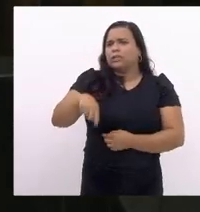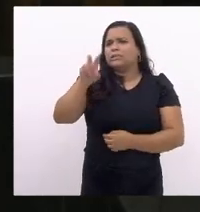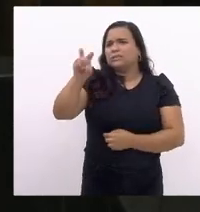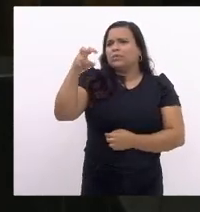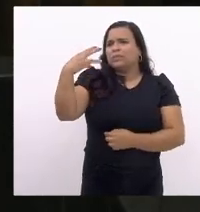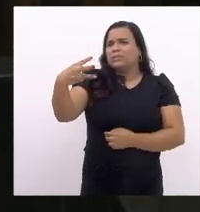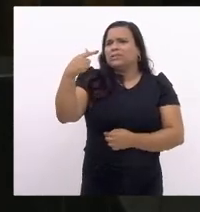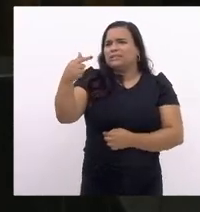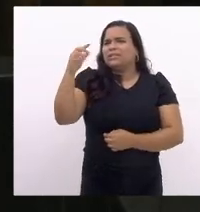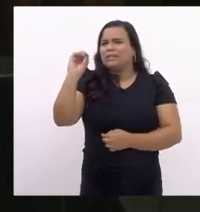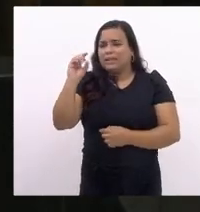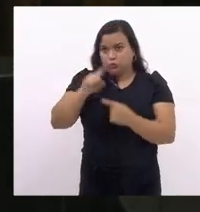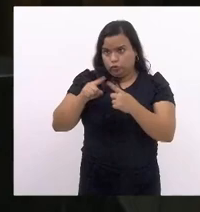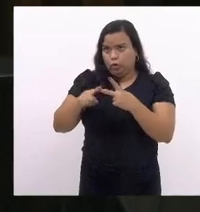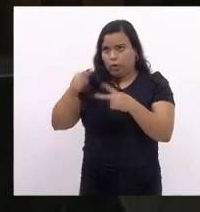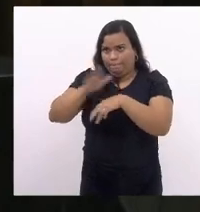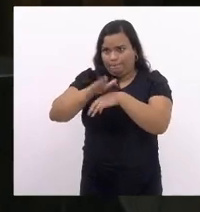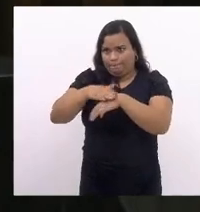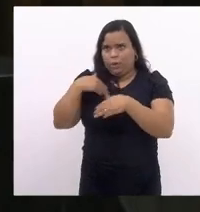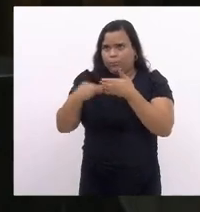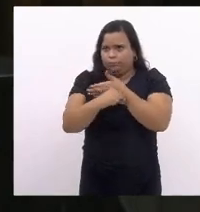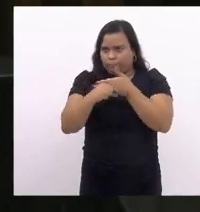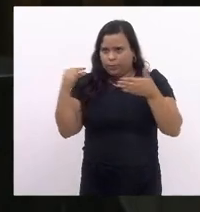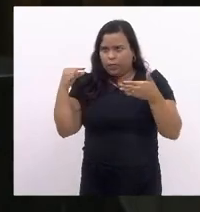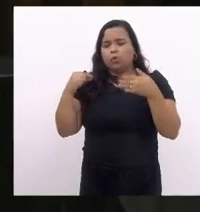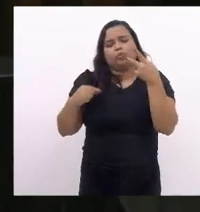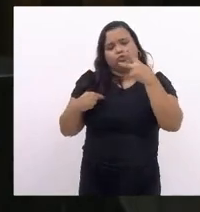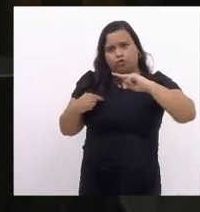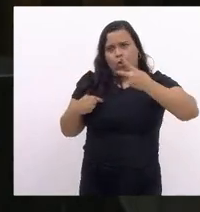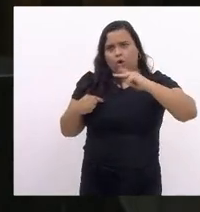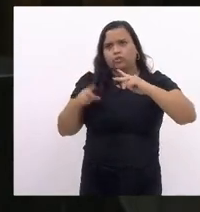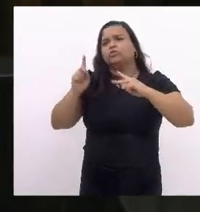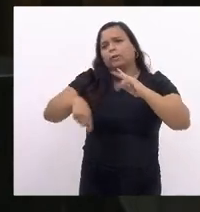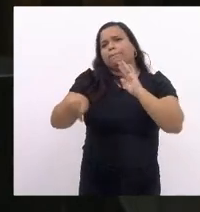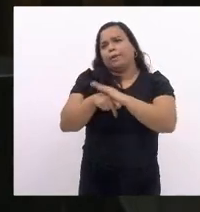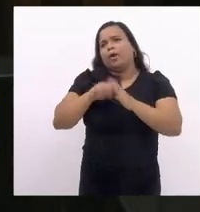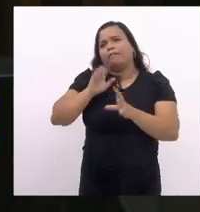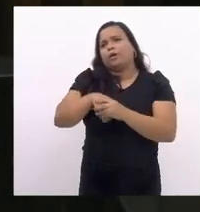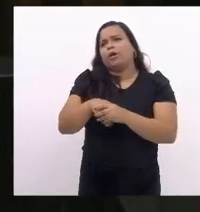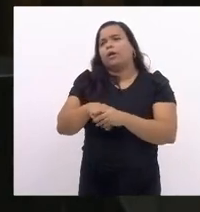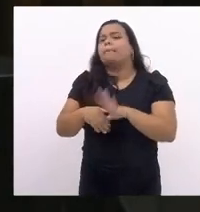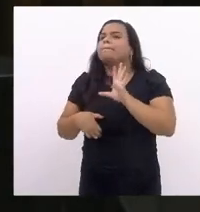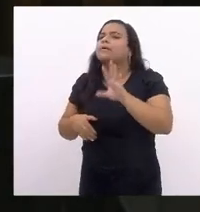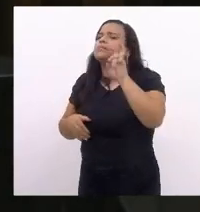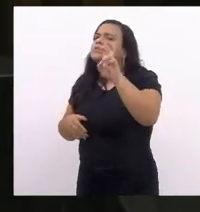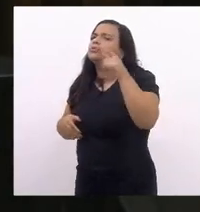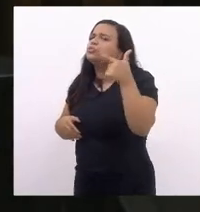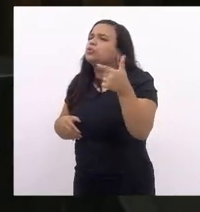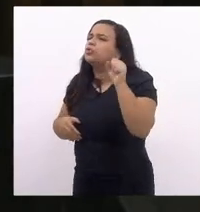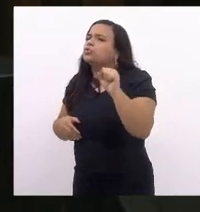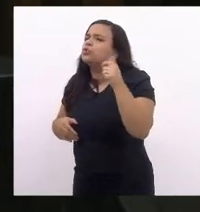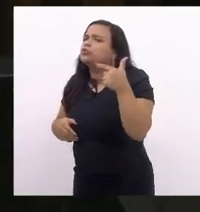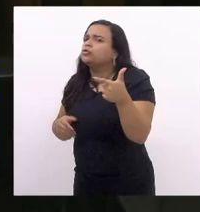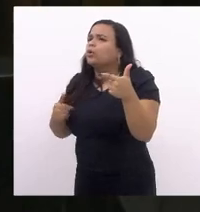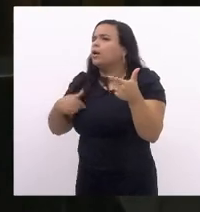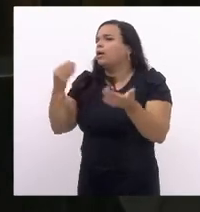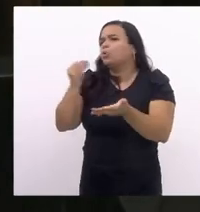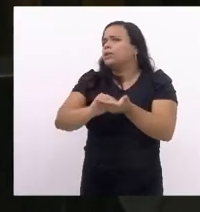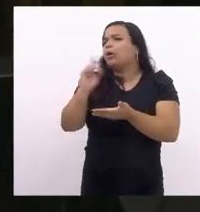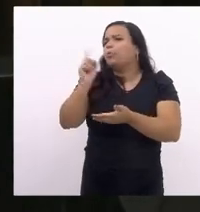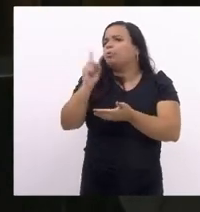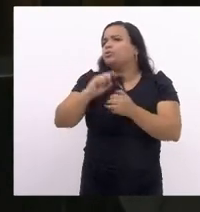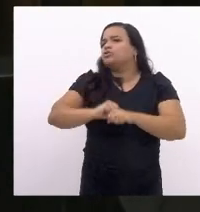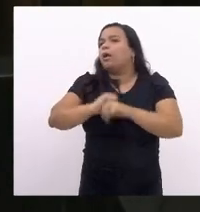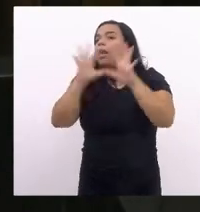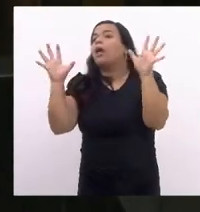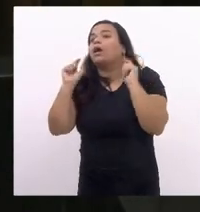dois são de minha autoria e os dois tratam de votação. Só que no 5282, eu não tinha deixado claro